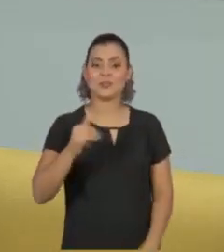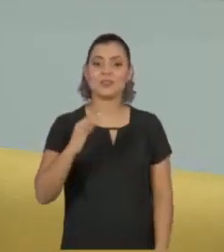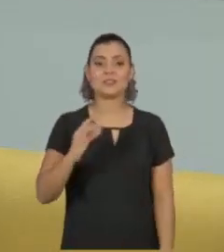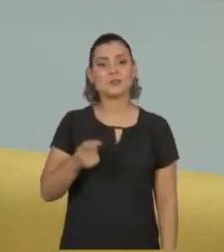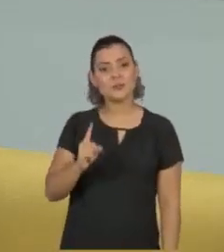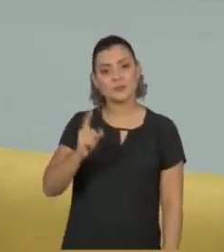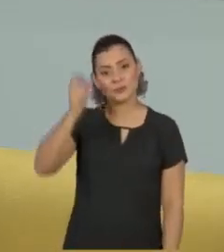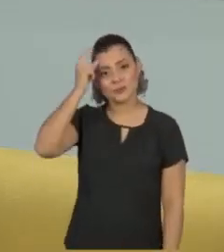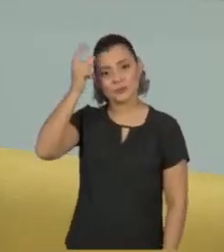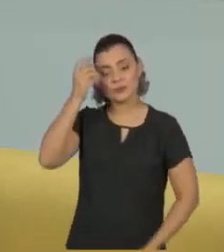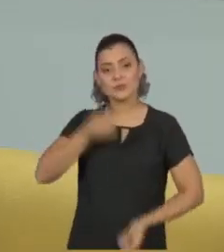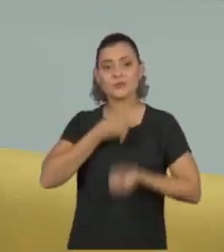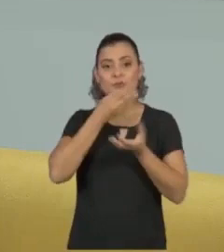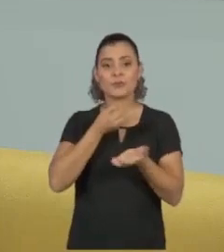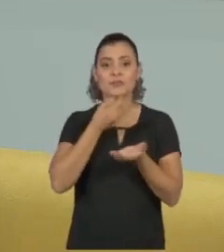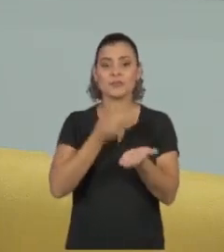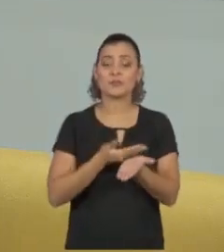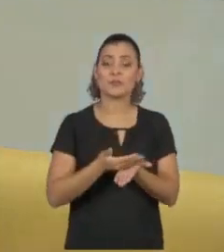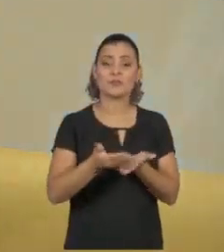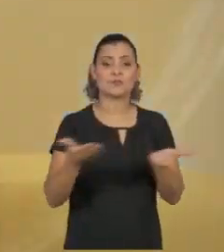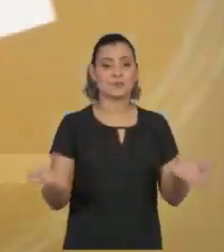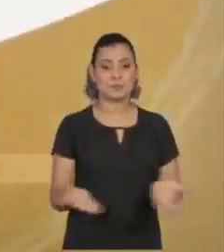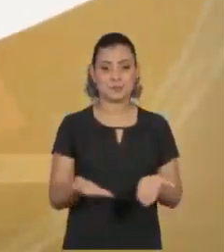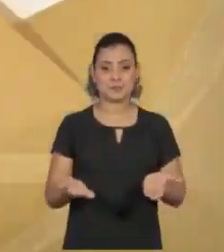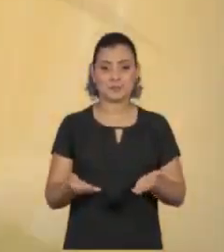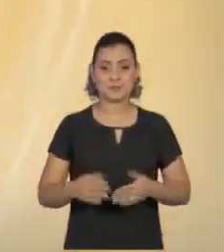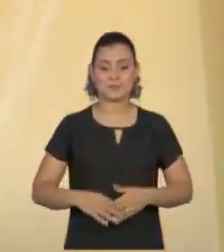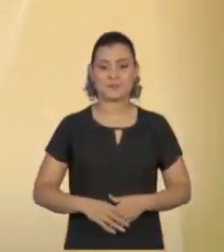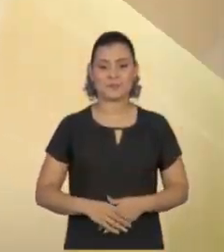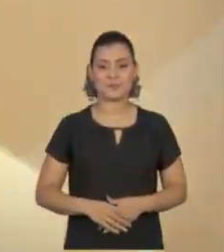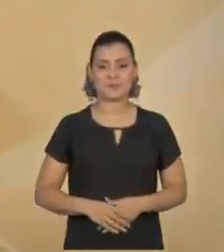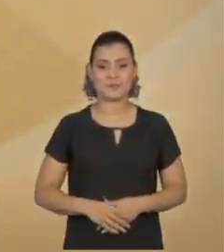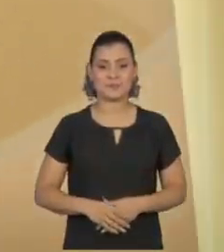JC1 Cultura de Informação começa agora.